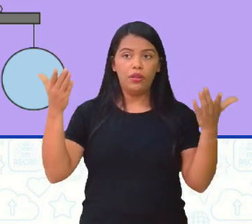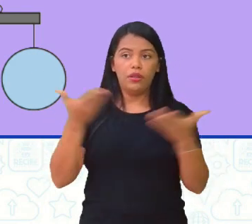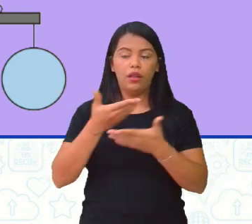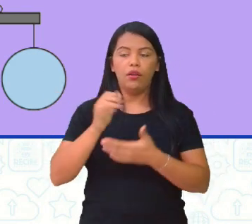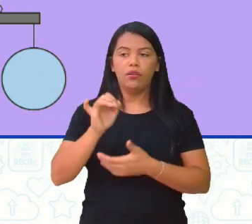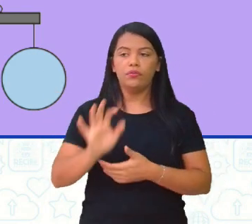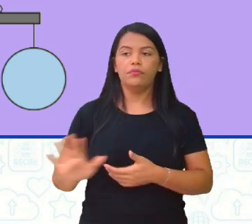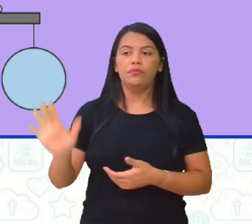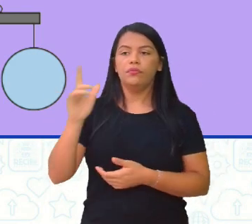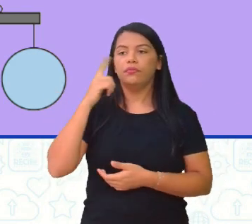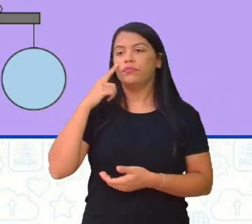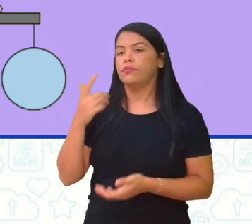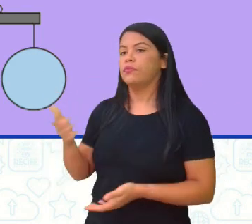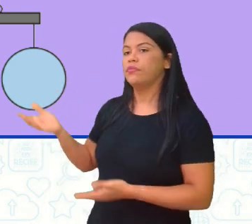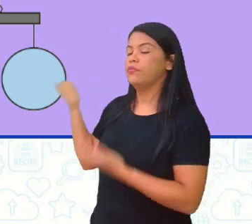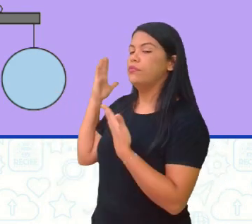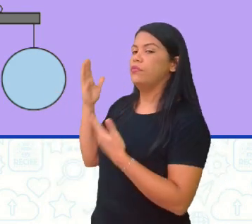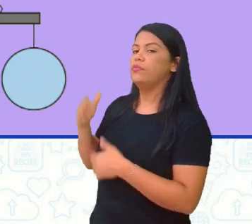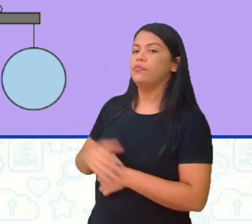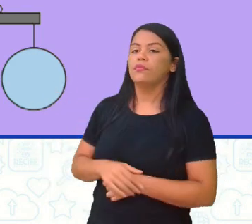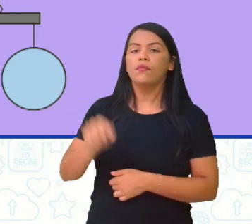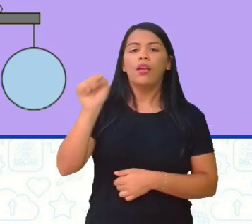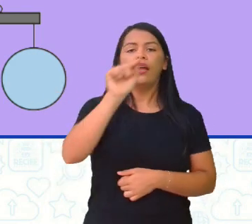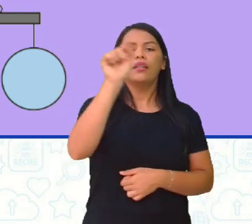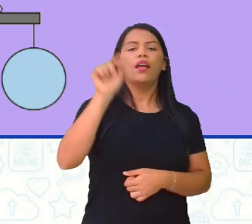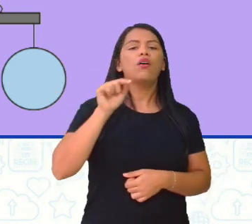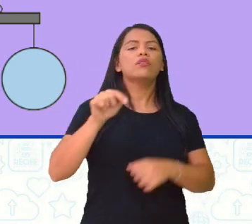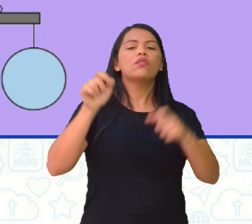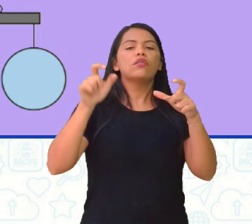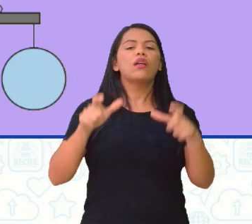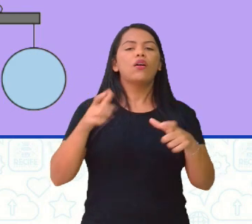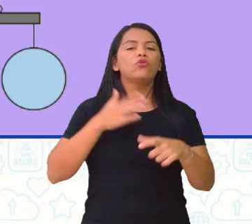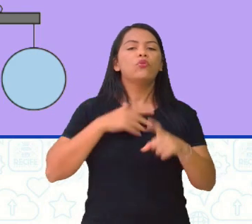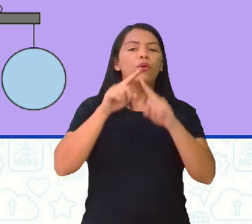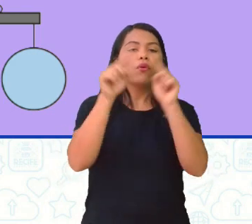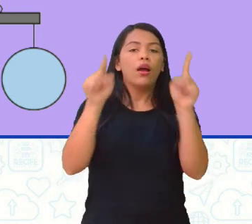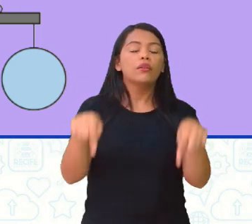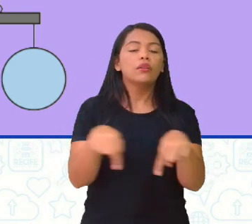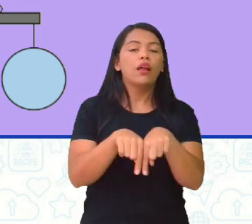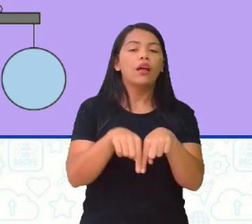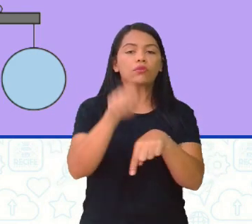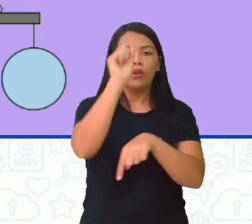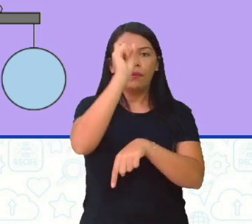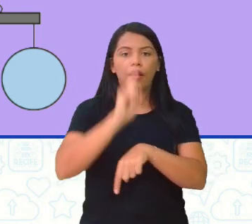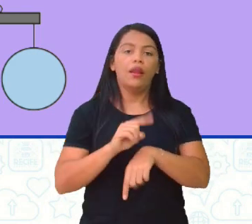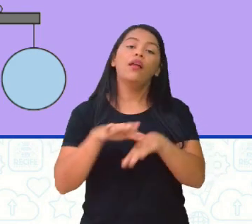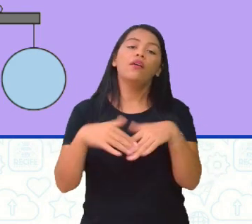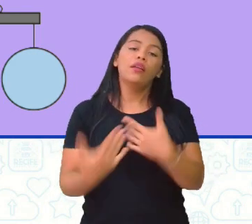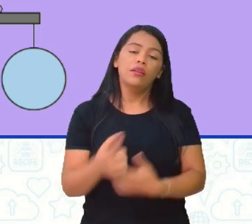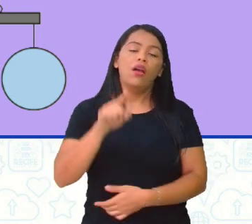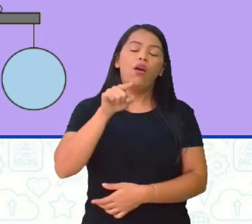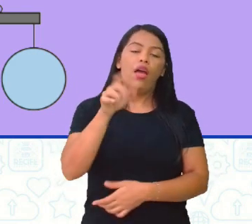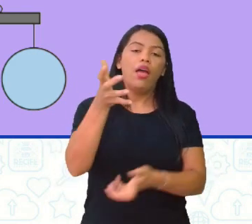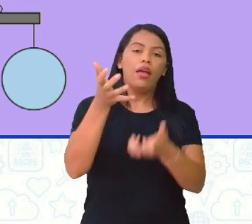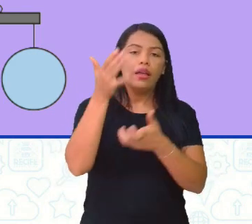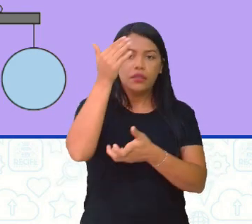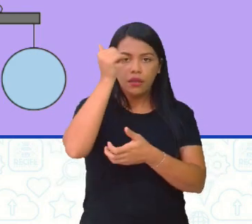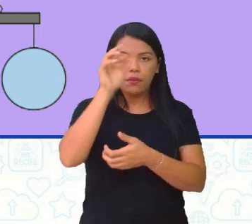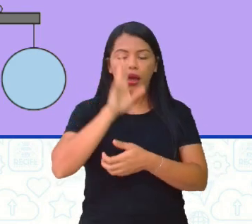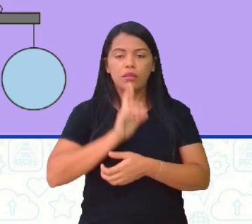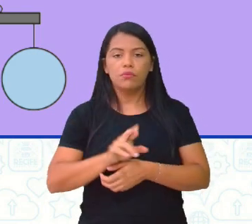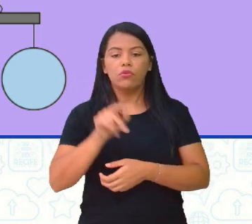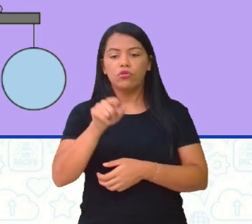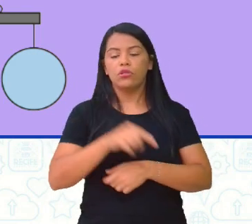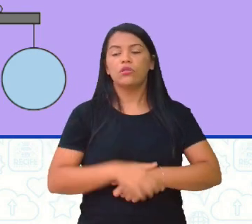o ponto de interrogação está onde? No meu quadradinho amarelo. É isso que ele quer saber. Quanto pesa?